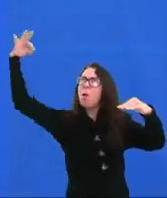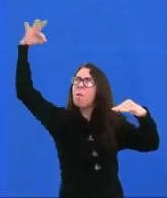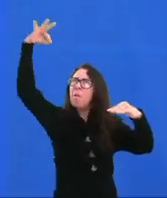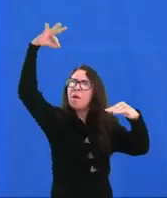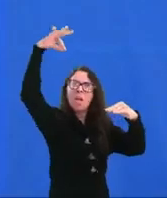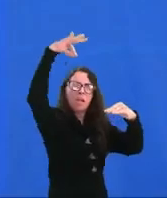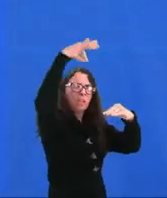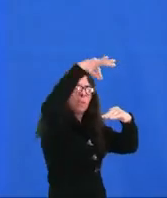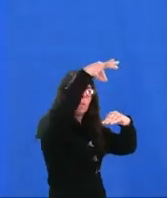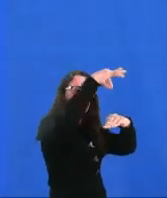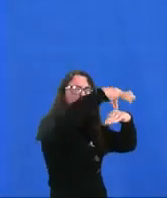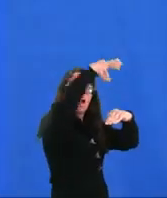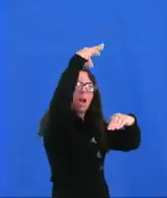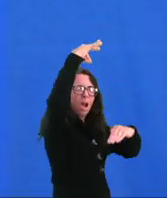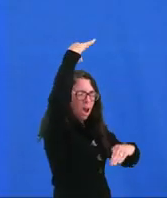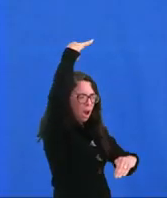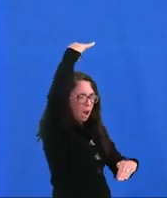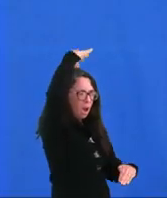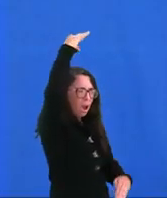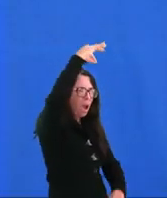da igreja.